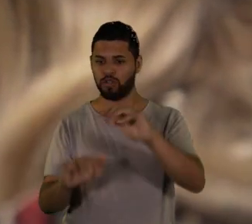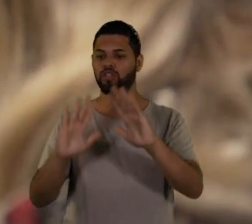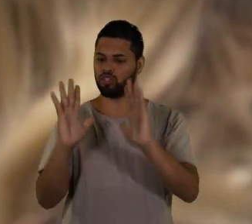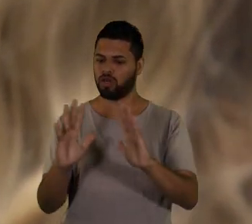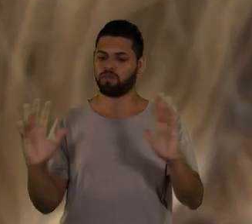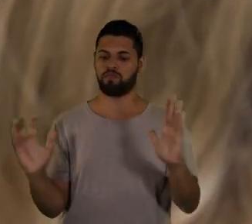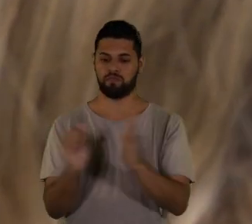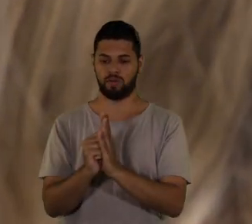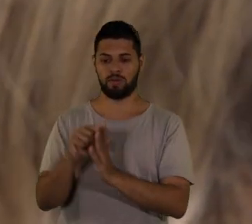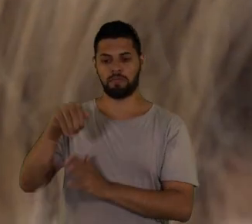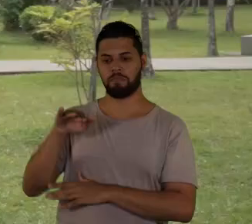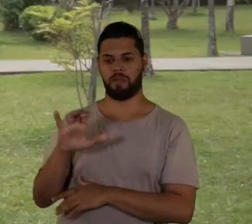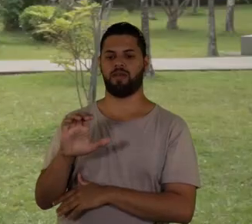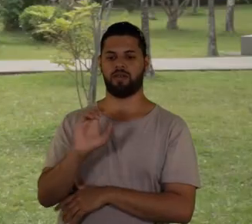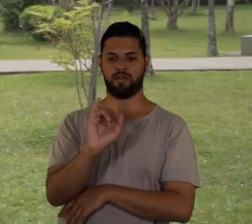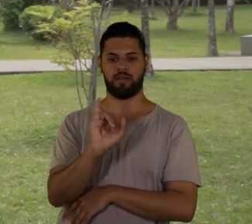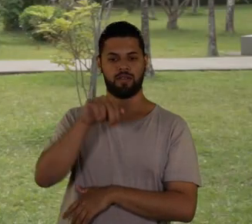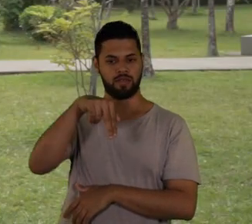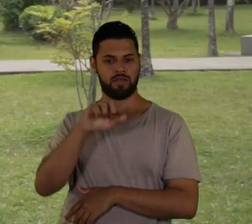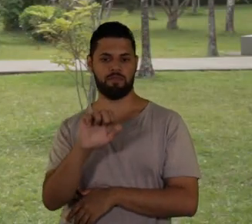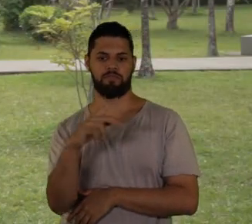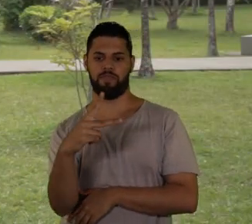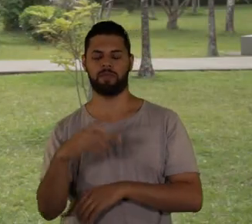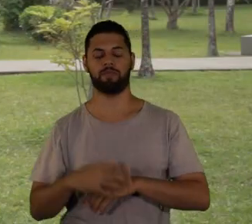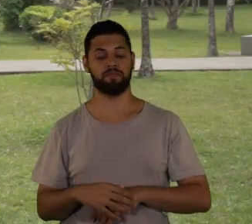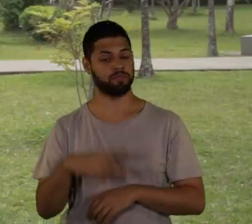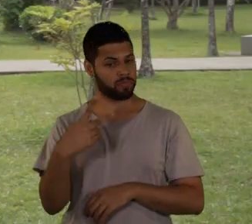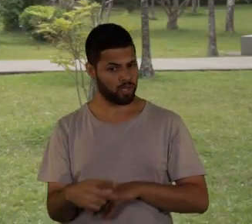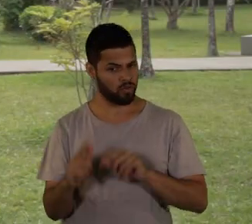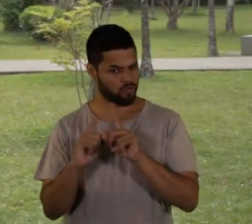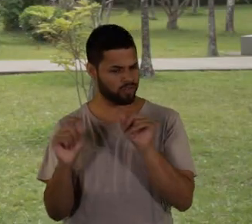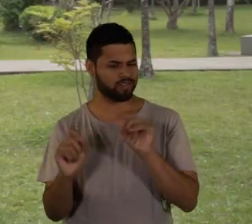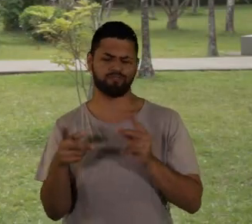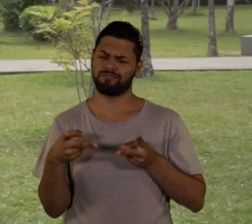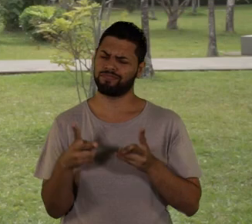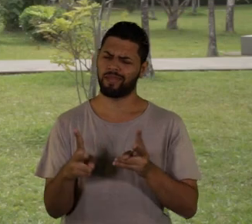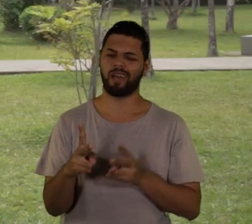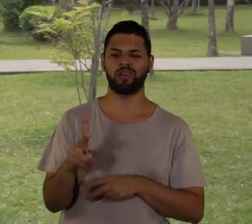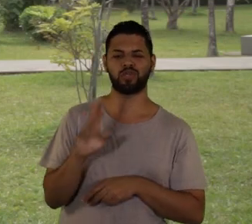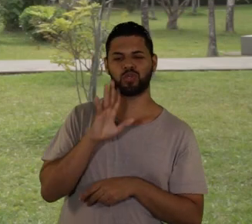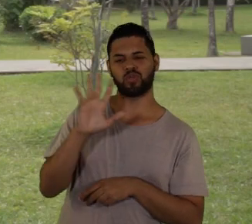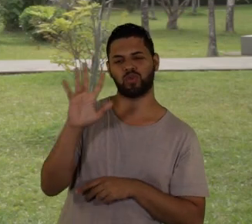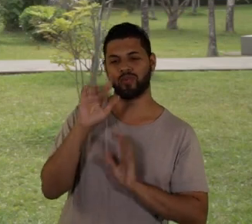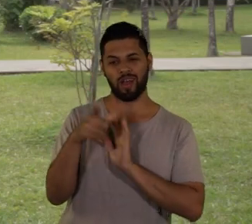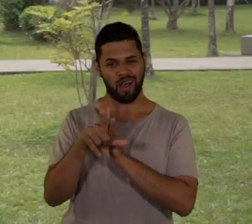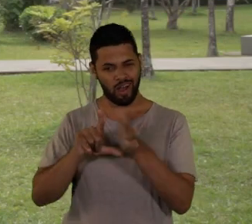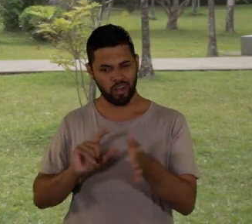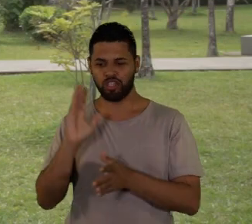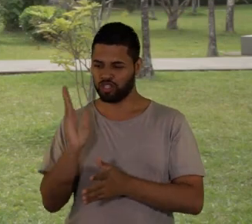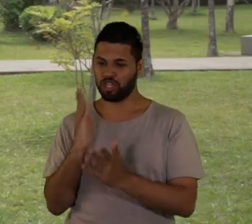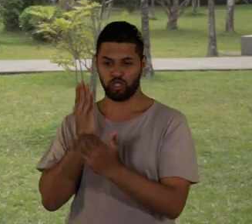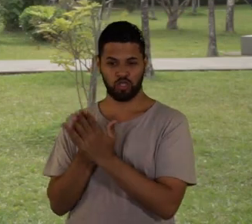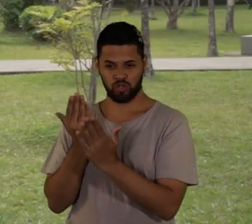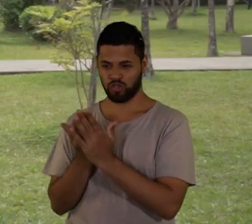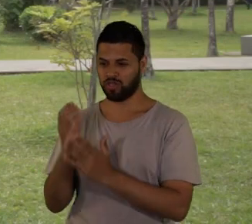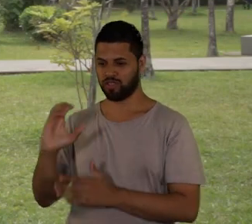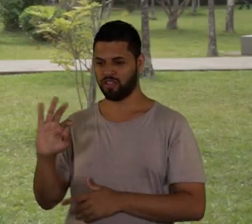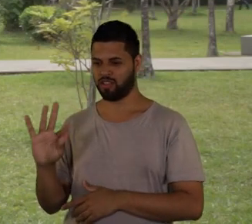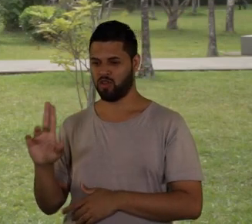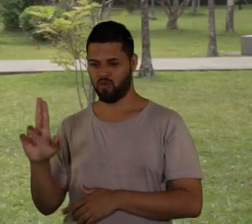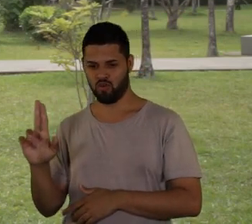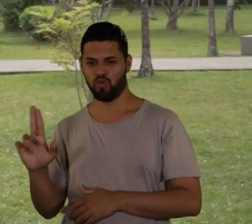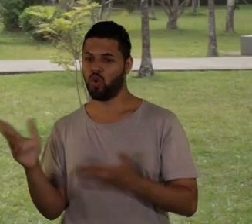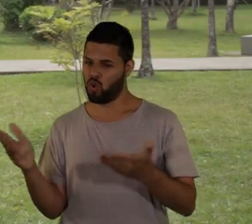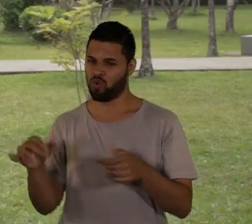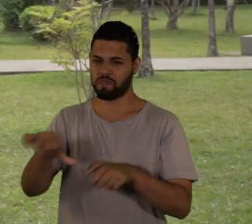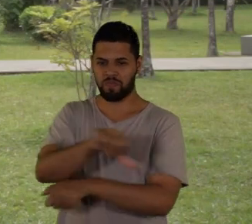pelo MEC e pelo INEP. Né? A UFJF sempre foi meu sonho. Antes de vir para cá, eu já fui do CTU, o antigo Colégio Técnico Universitário,